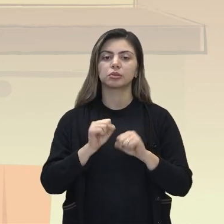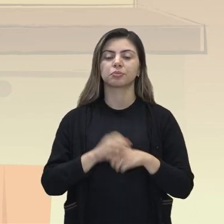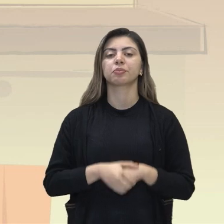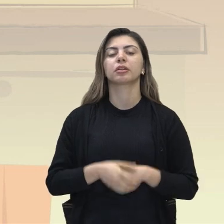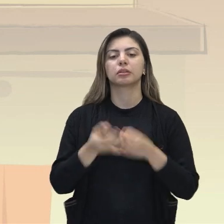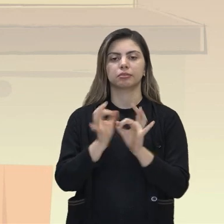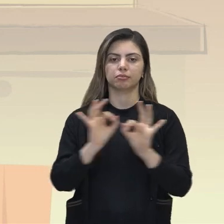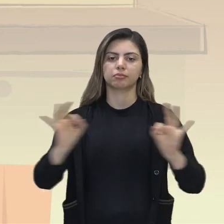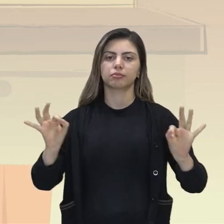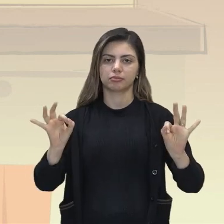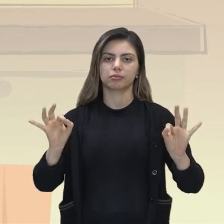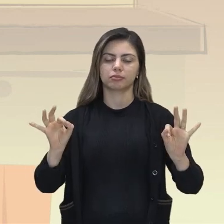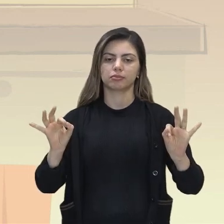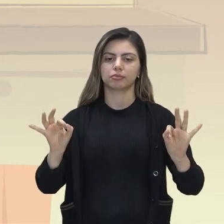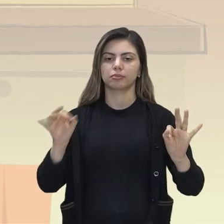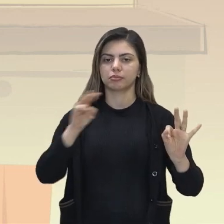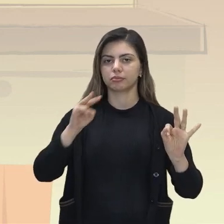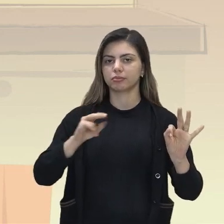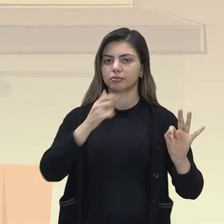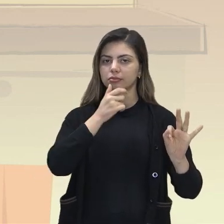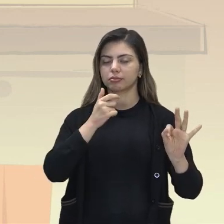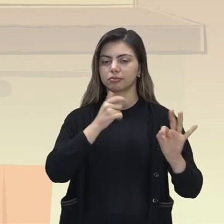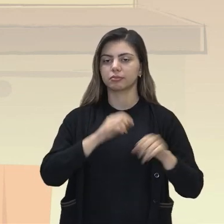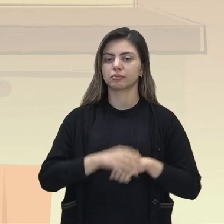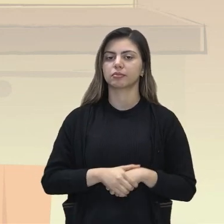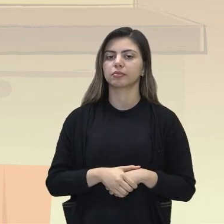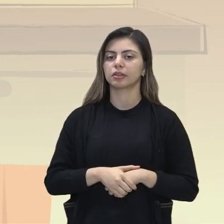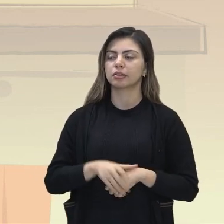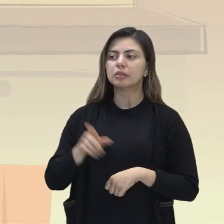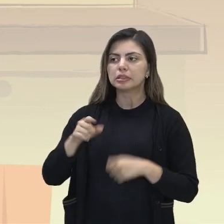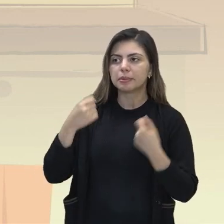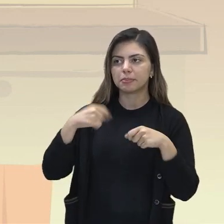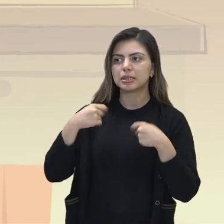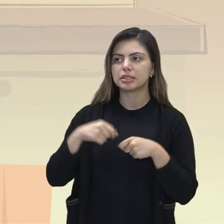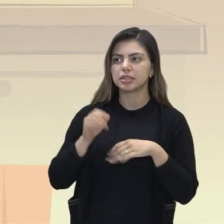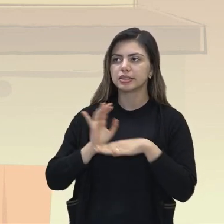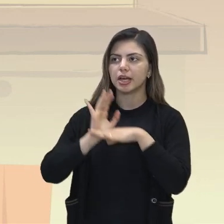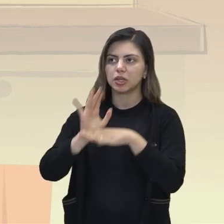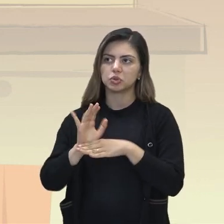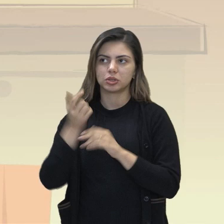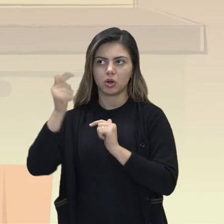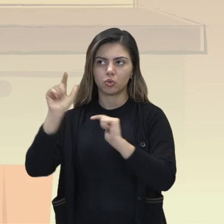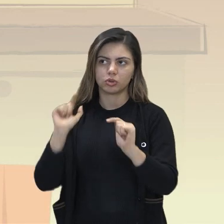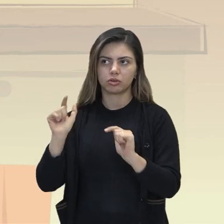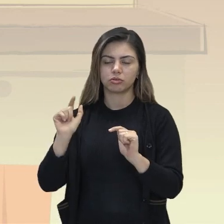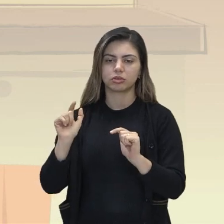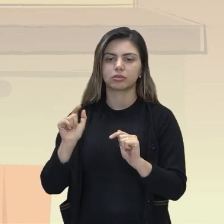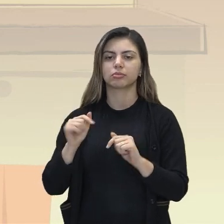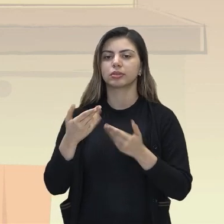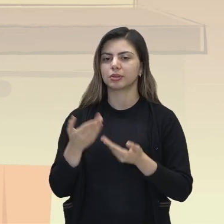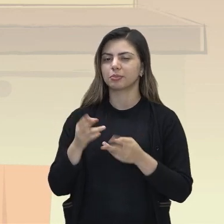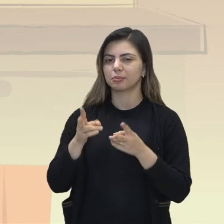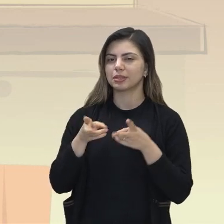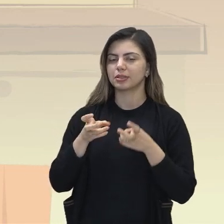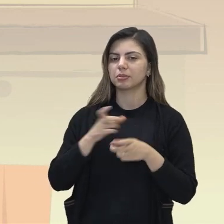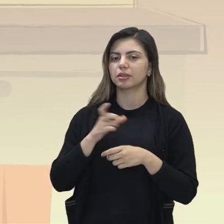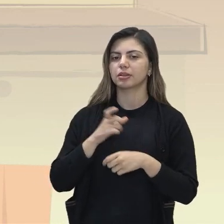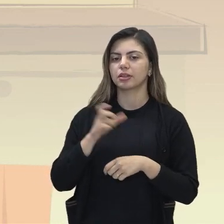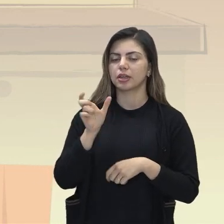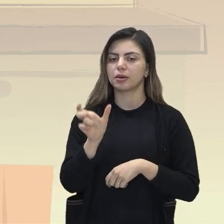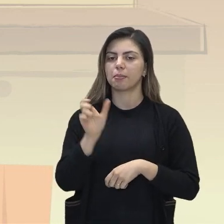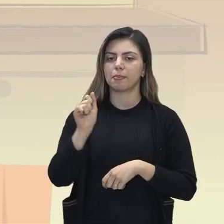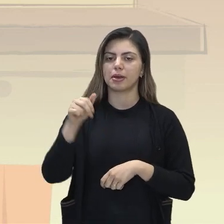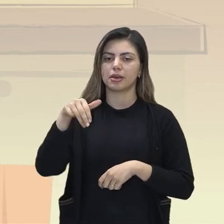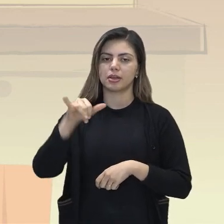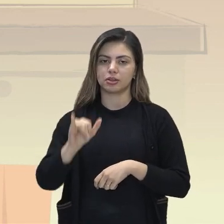with anything else? Você precisa de ajuda com alguma coisa mais? E tá aqui o any, uma pergunta, né? Você precisa